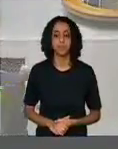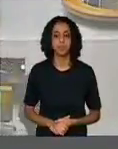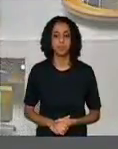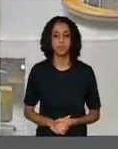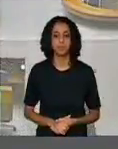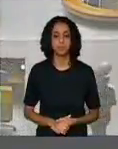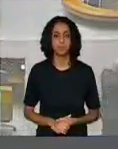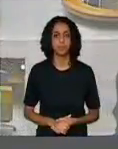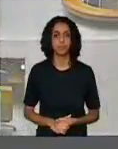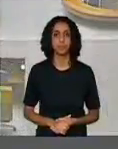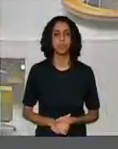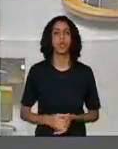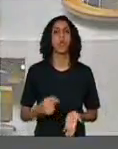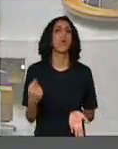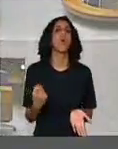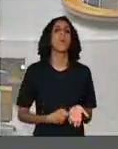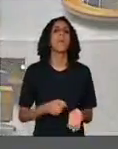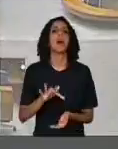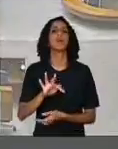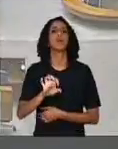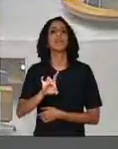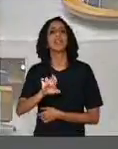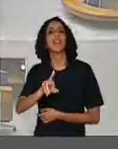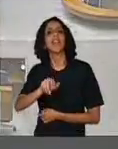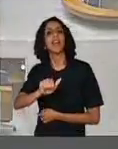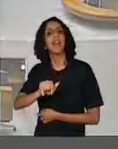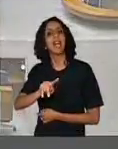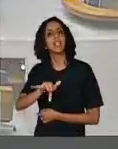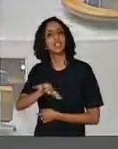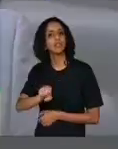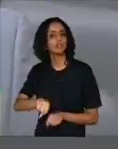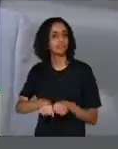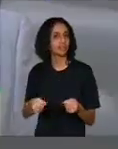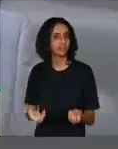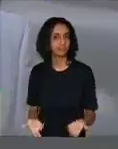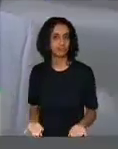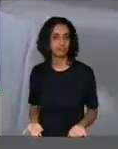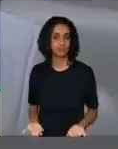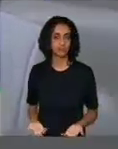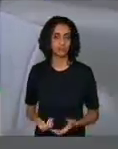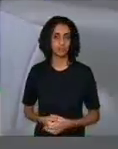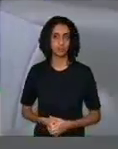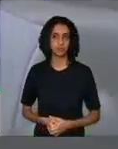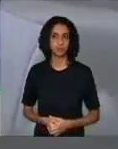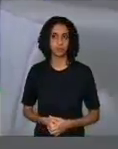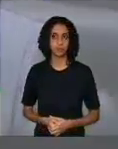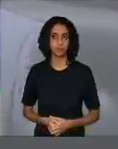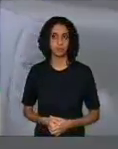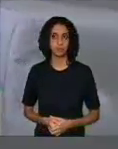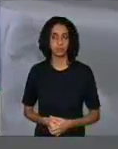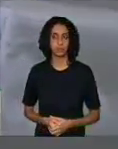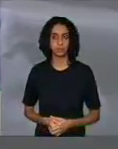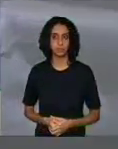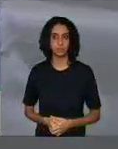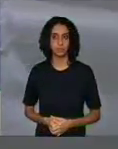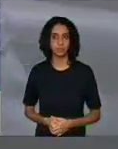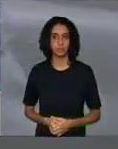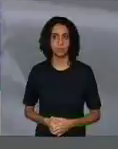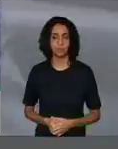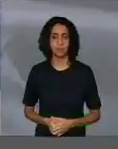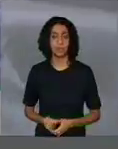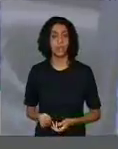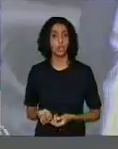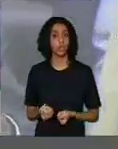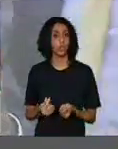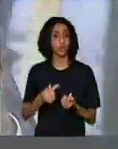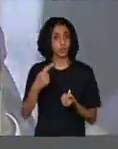quebra do Pacto Federativo. Lamentavelmente, a gente tem uma grande parte dos recursos do